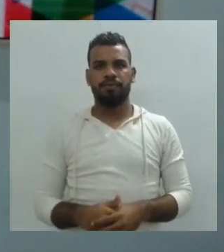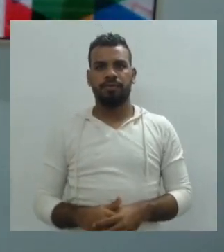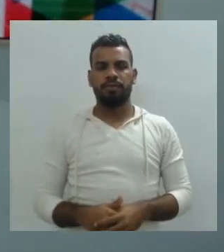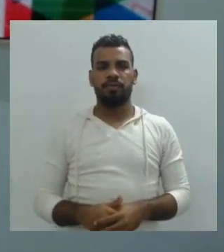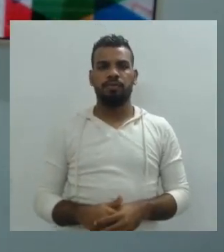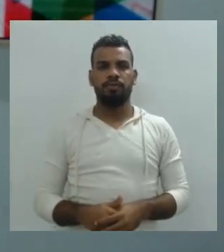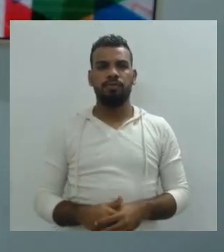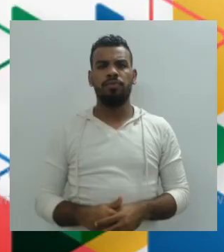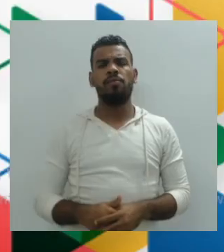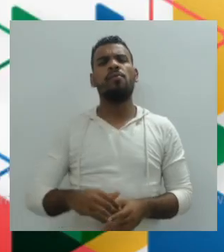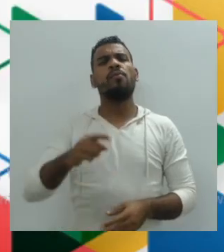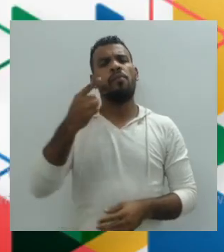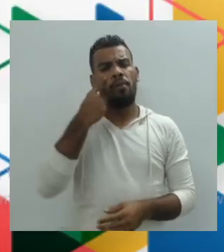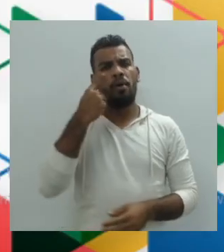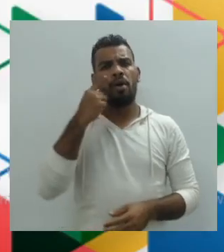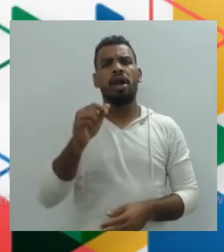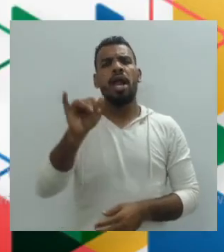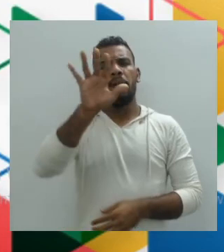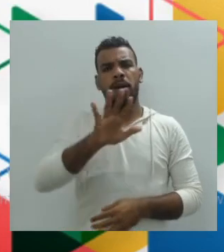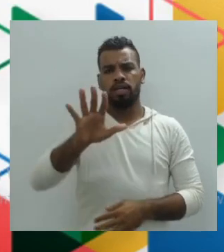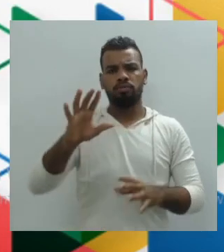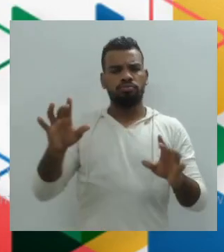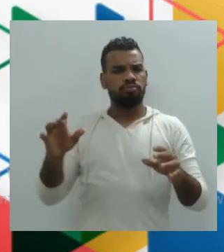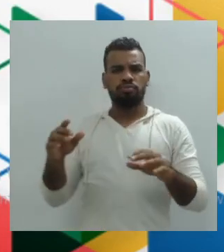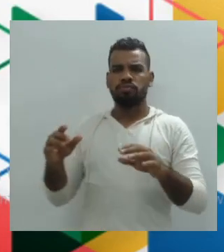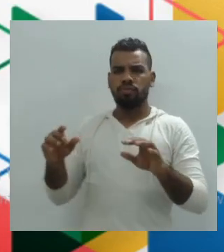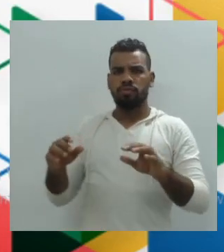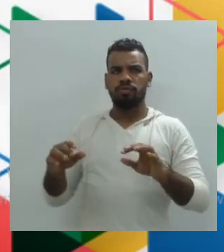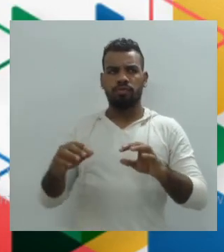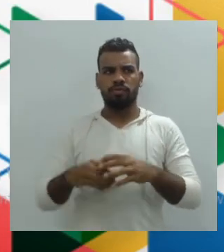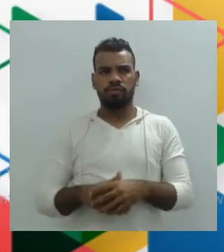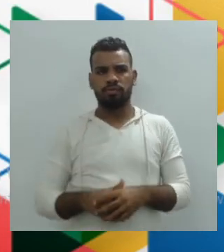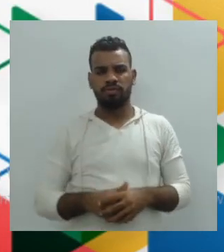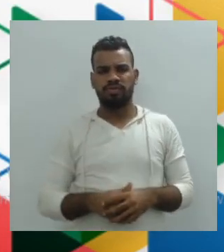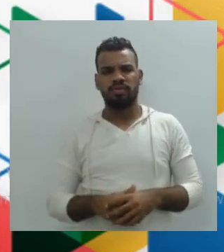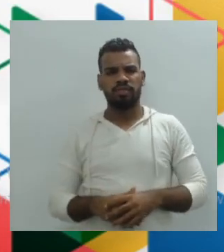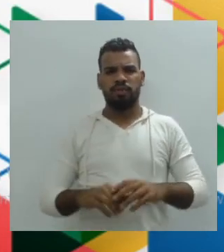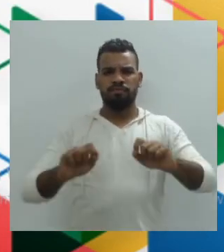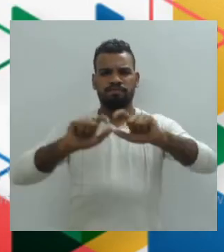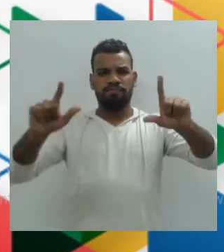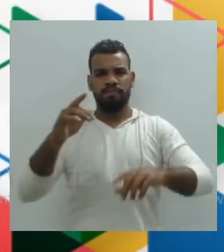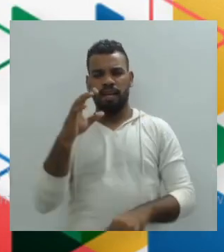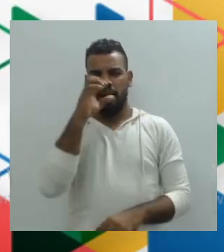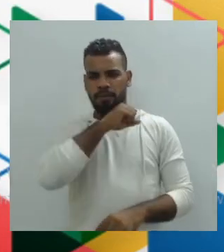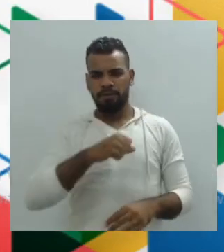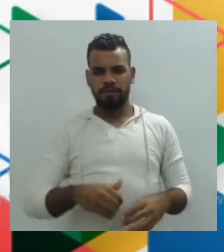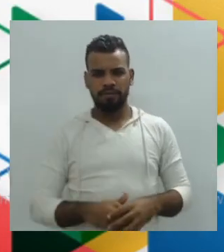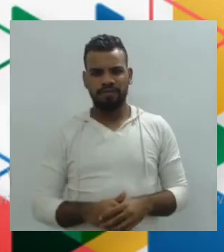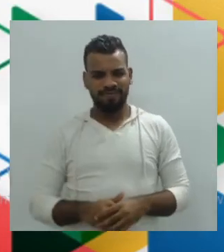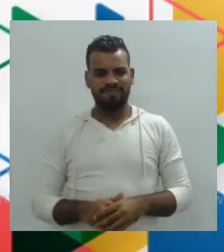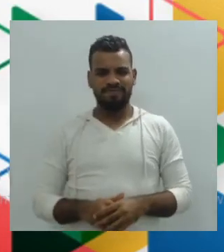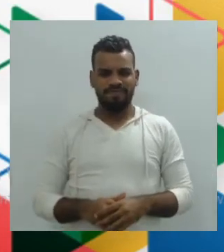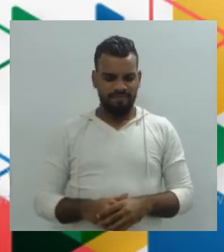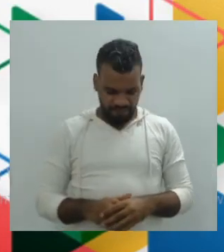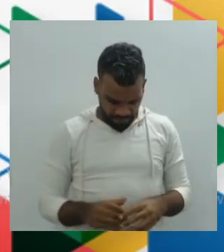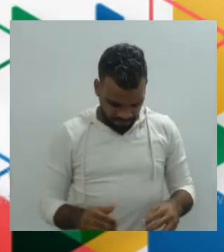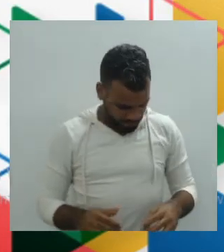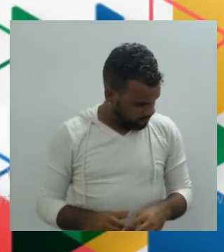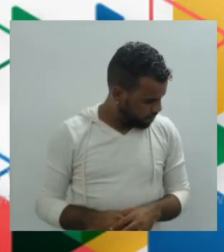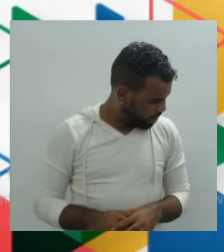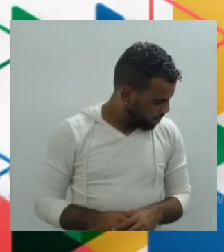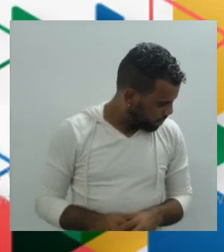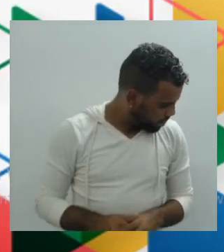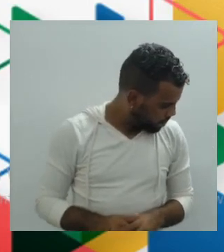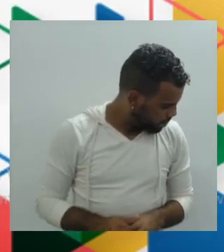Observa a imagem completa agora. Robertão foi ligeiro, o Robertão já jogou na tela. Olha aí, detalhe do afresco pintado